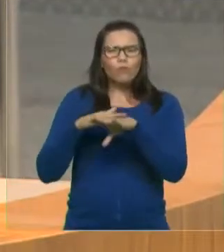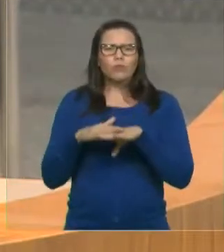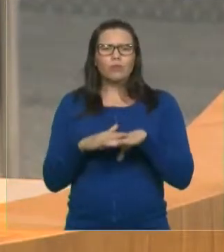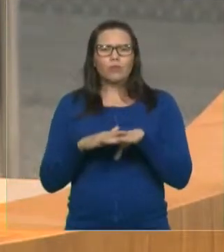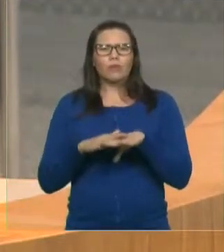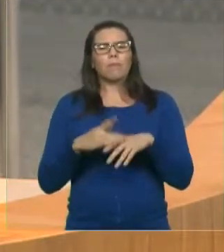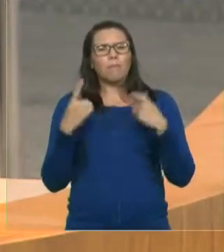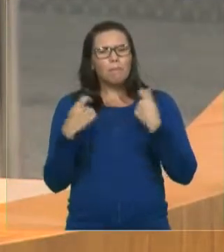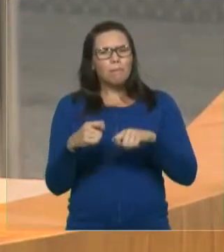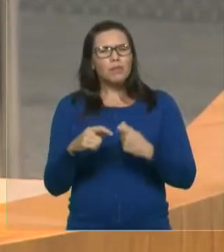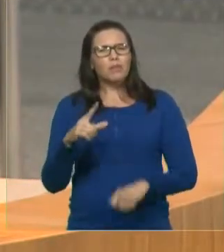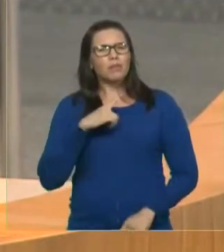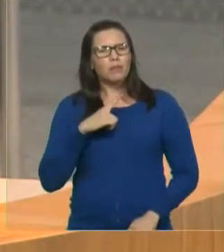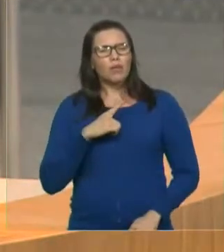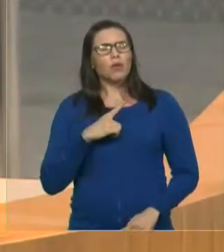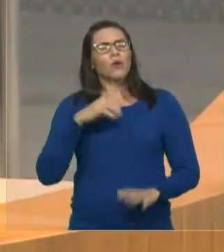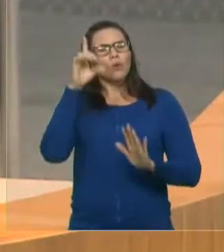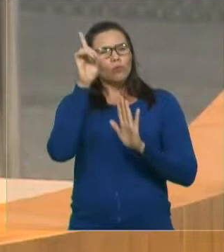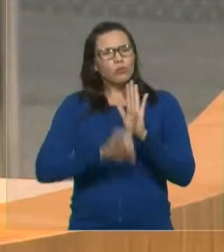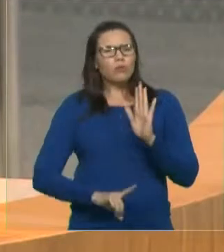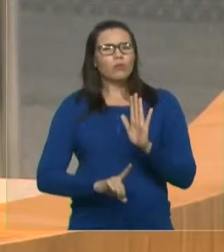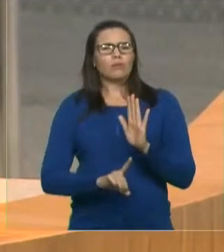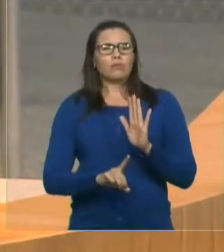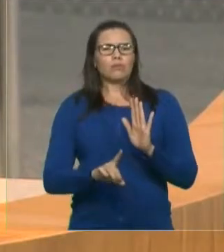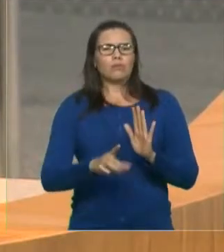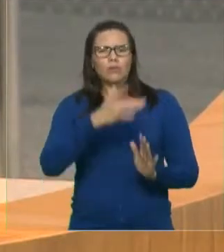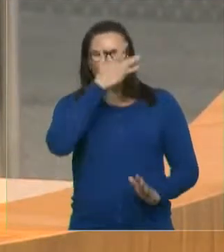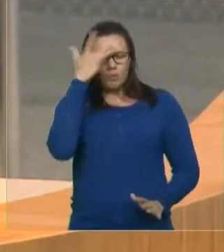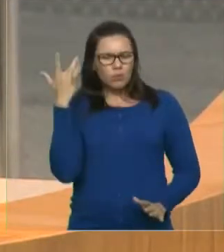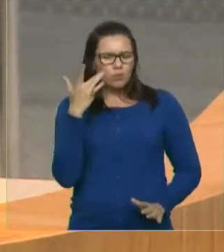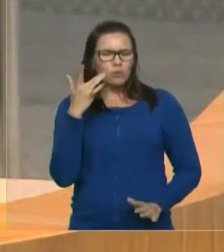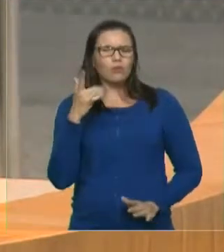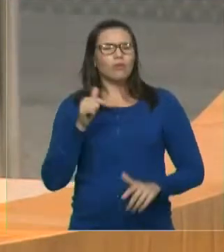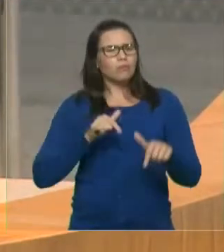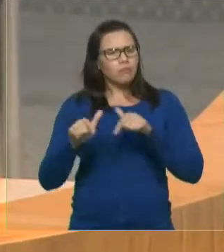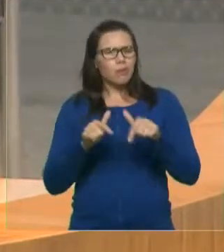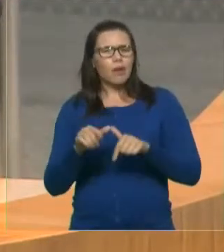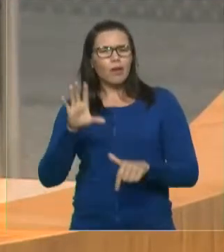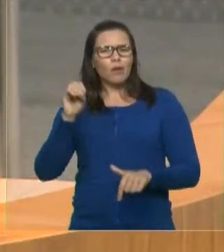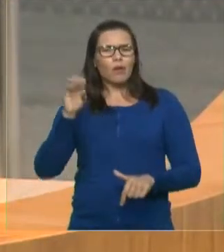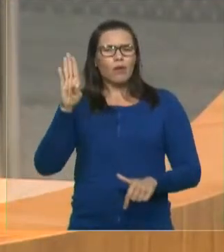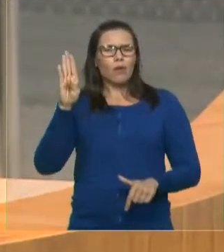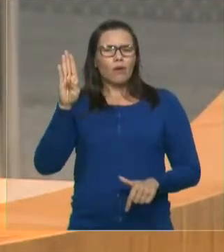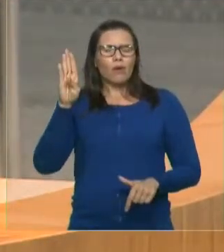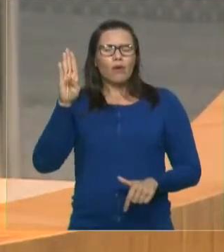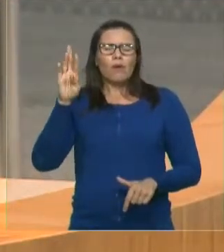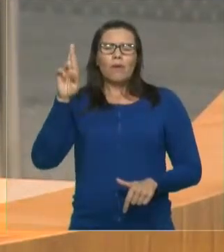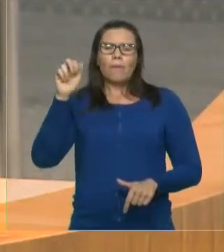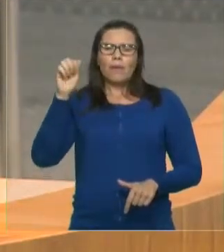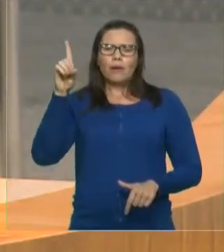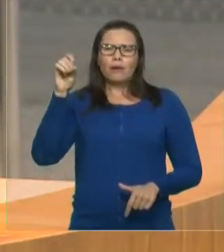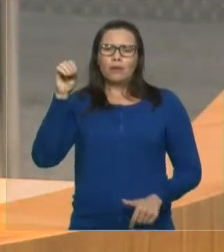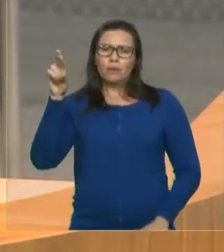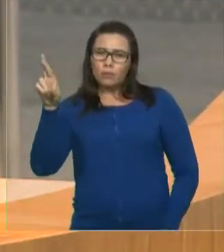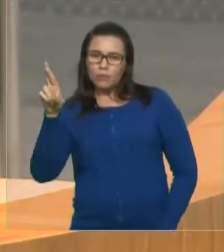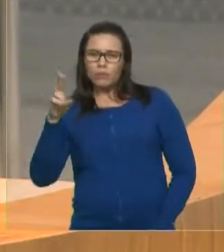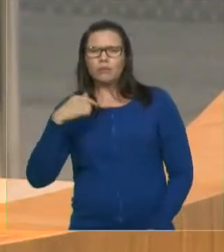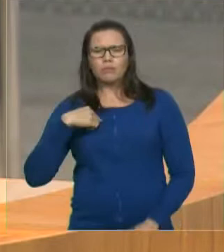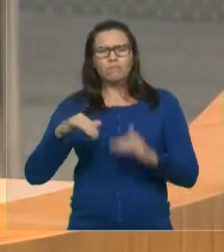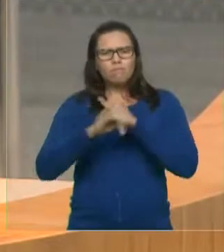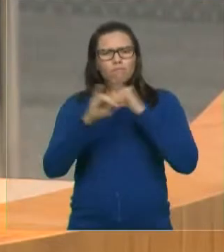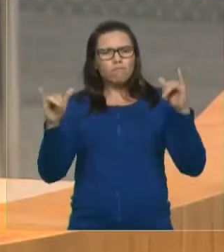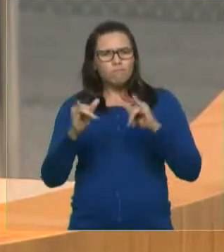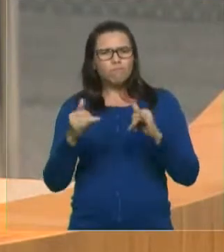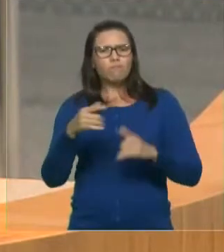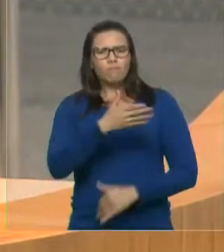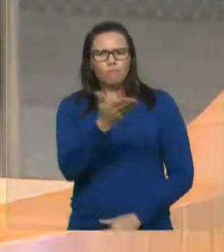o direito do cobrador, garantindo o direito do rodoviário. E vou dizer aqui, nesta tribuna, que nesta